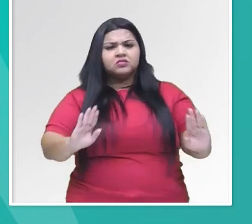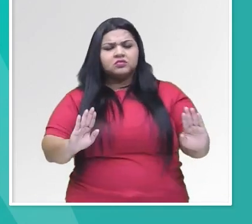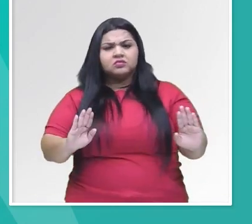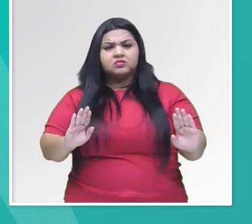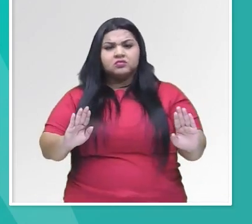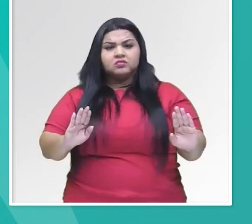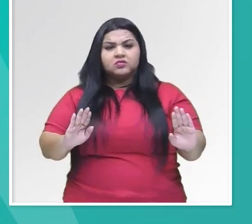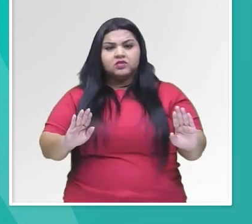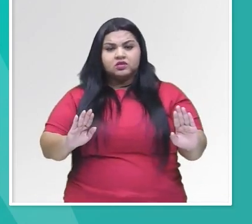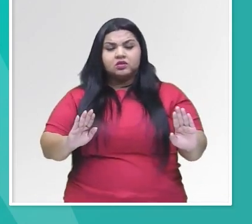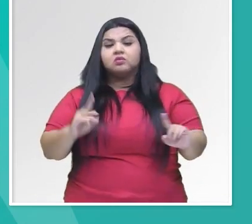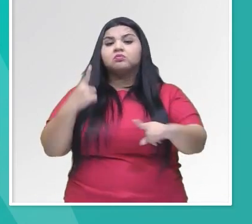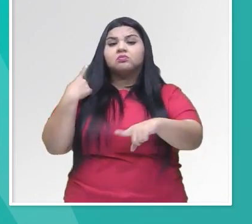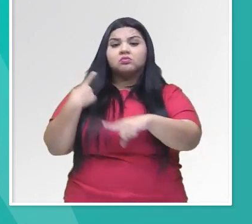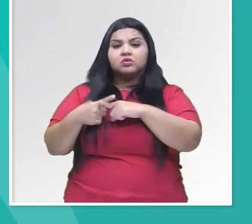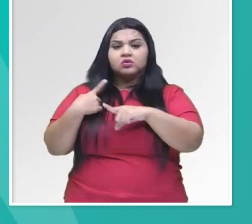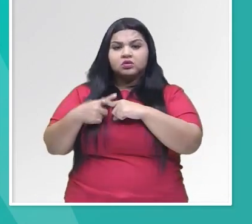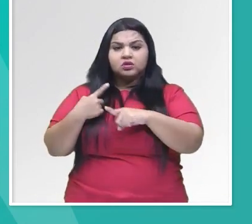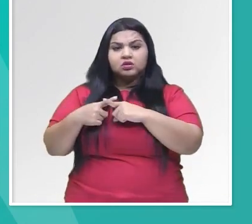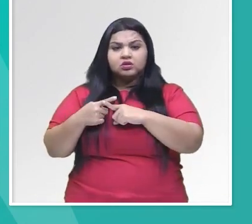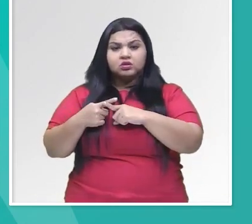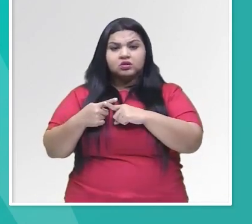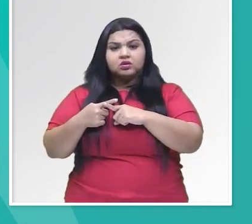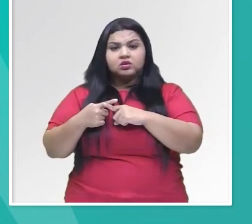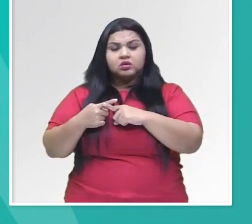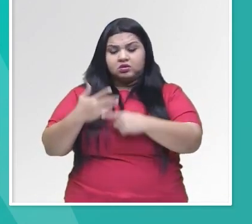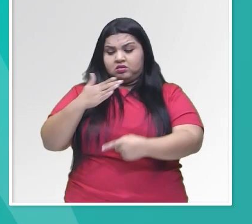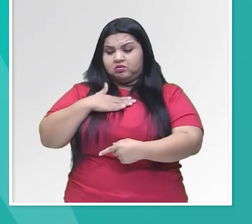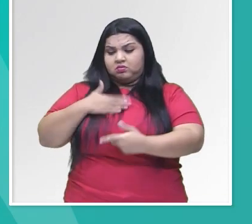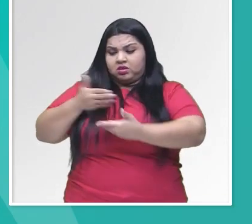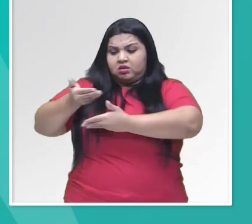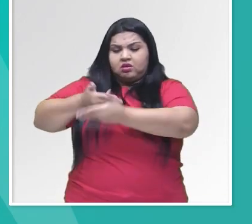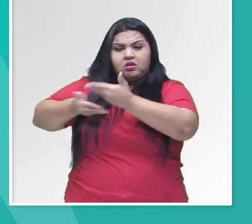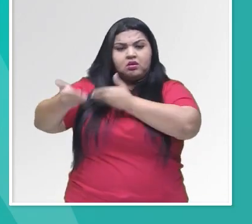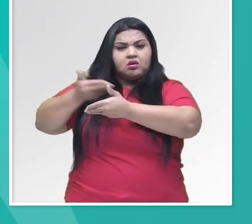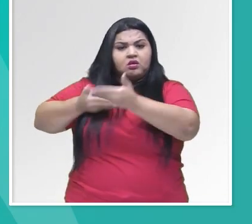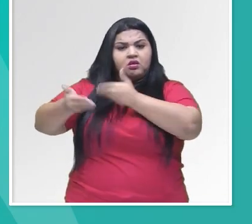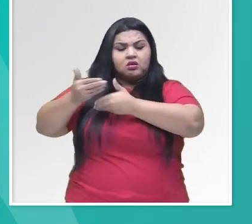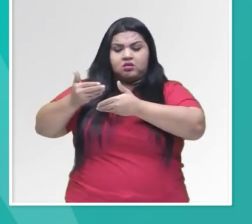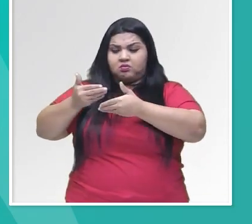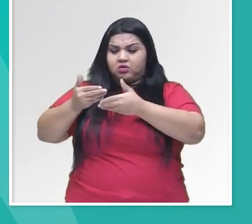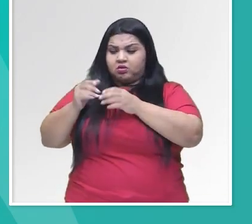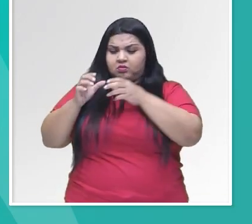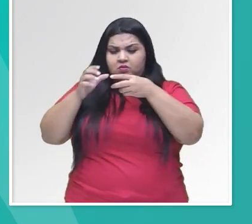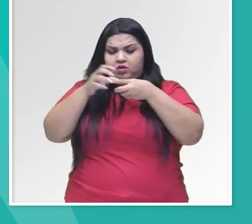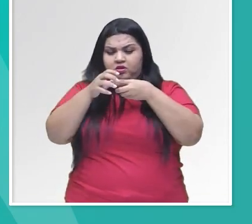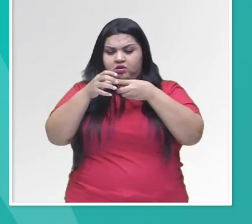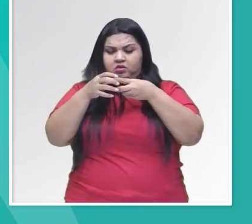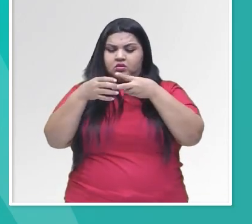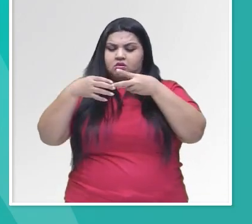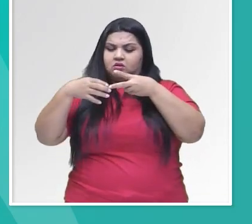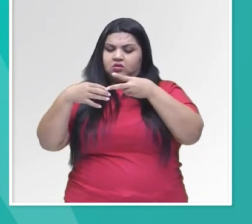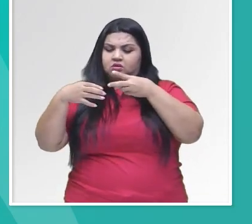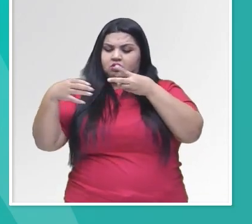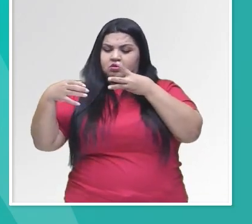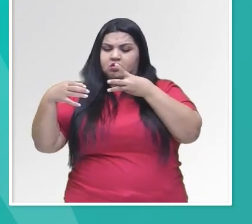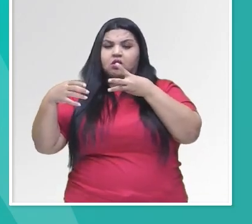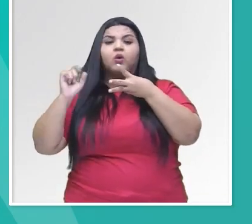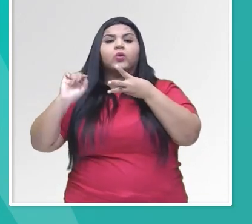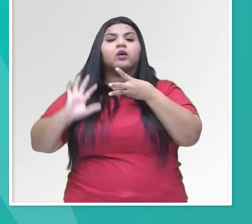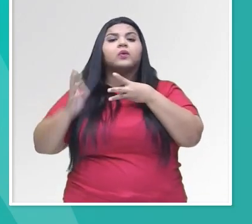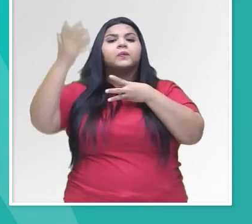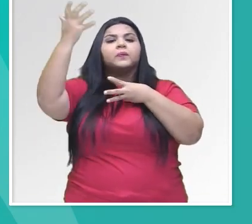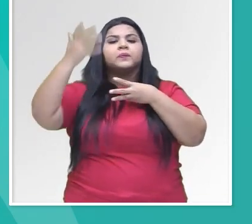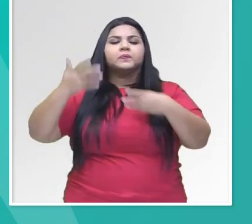planeta. Por quê? Porque a minha convivência está agregada ali aos meus pequenos grupos. Mas o que